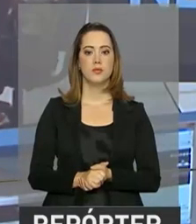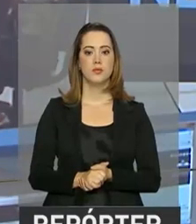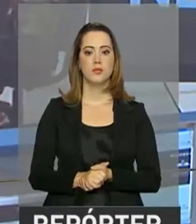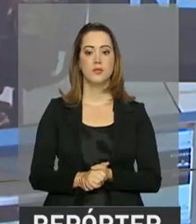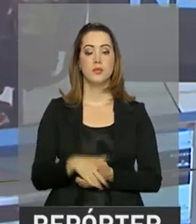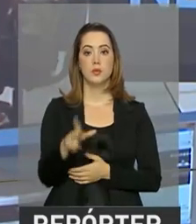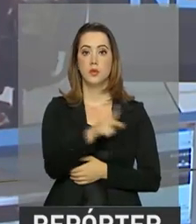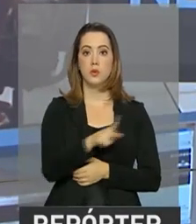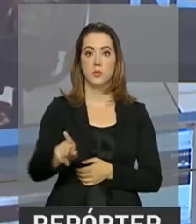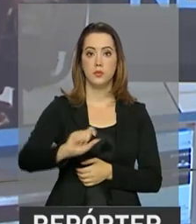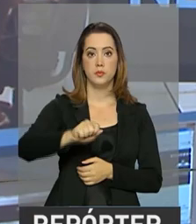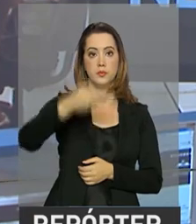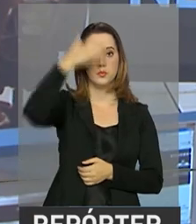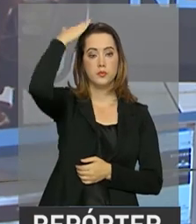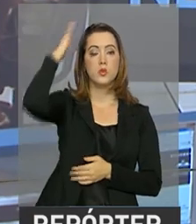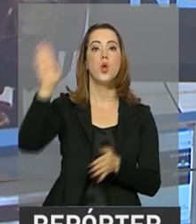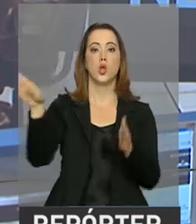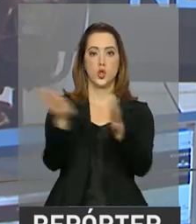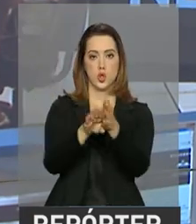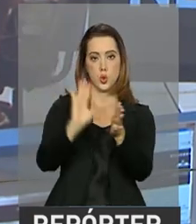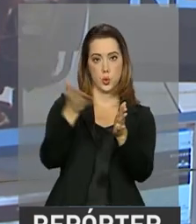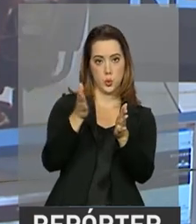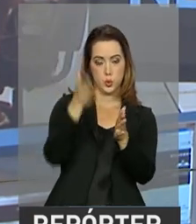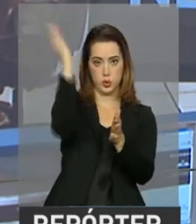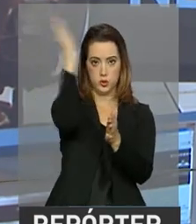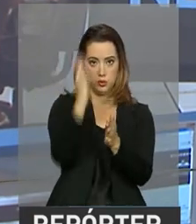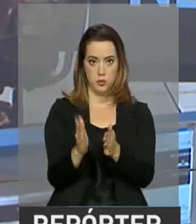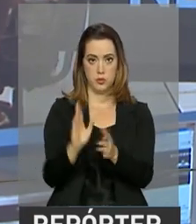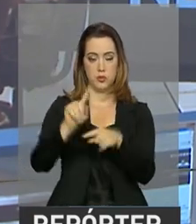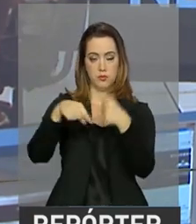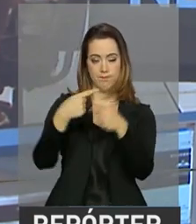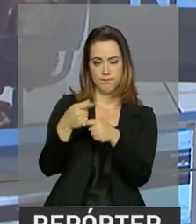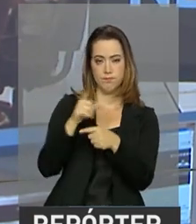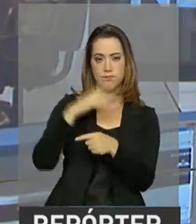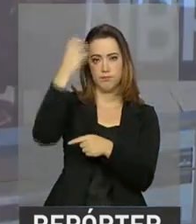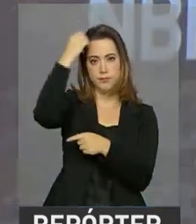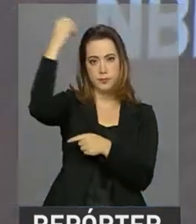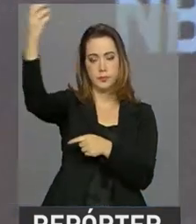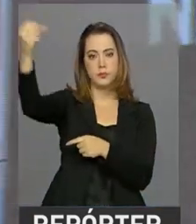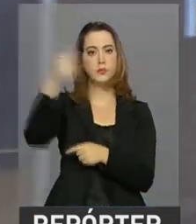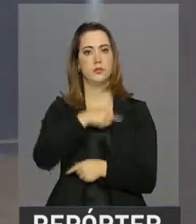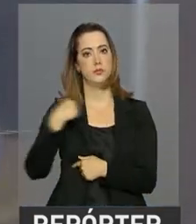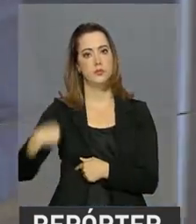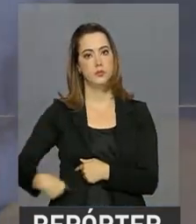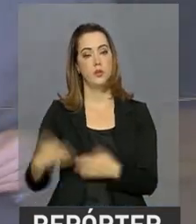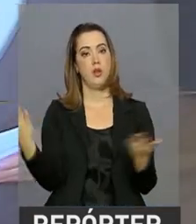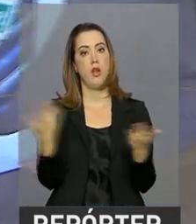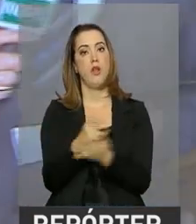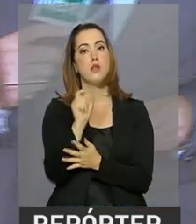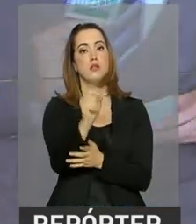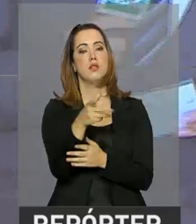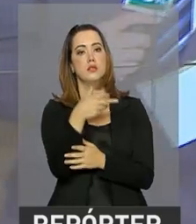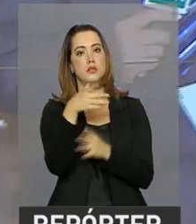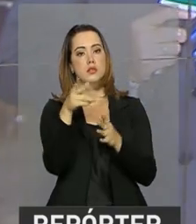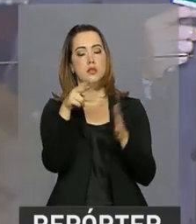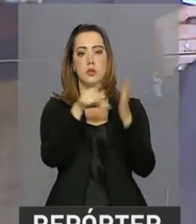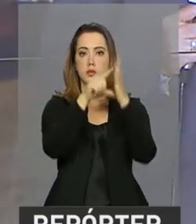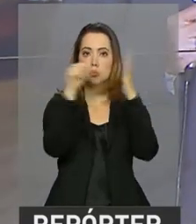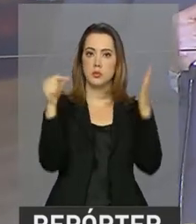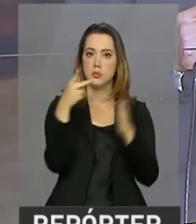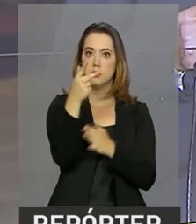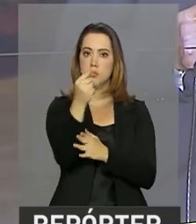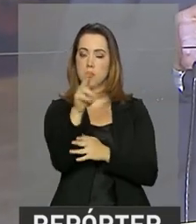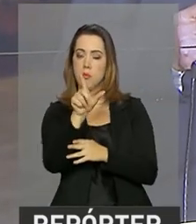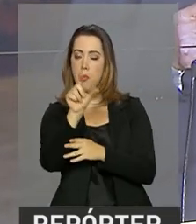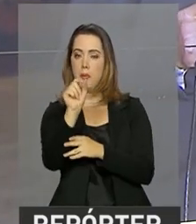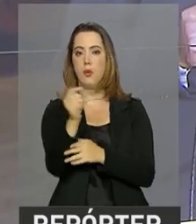e o presidente Michel temes está de volta ao Brasil depois da viagem à China vamos ao palácio Planalto conversar com o repórter Paula sávia que tem as